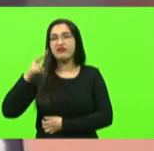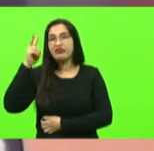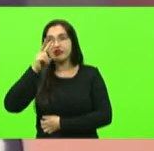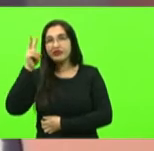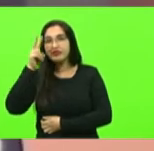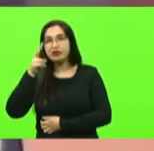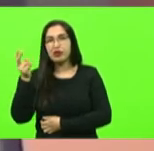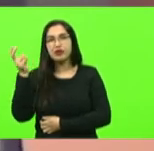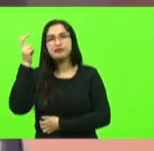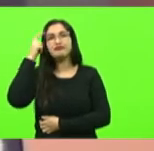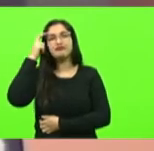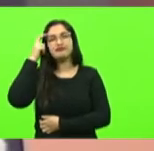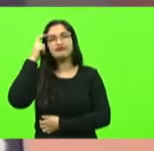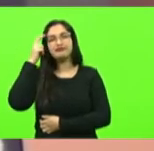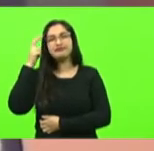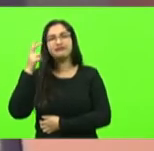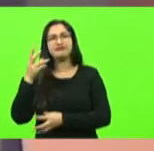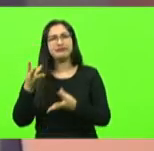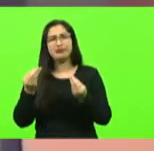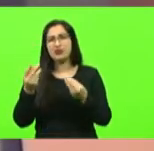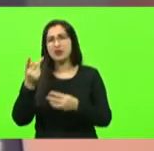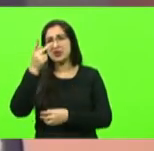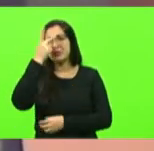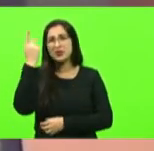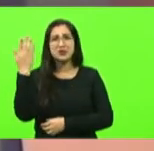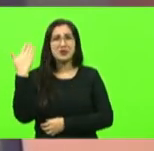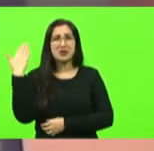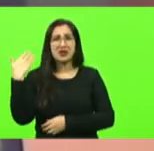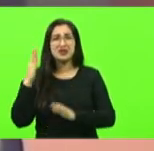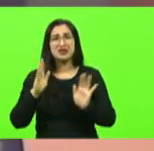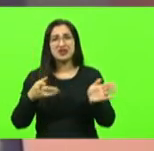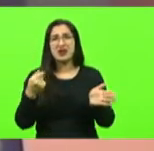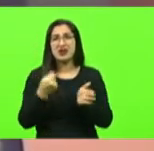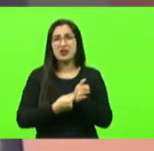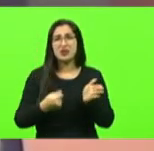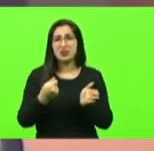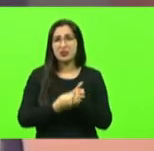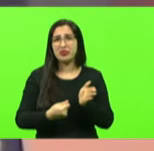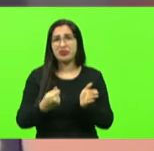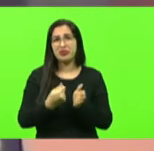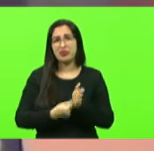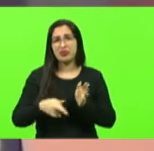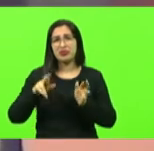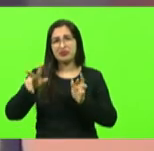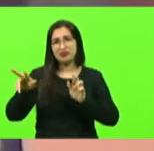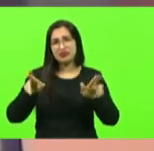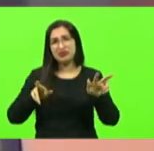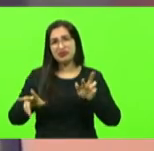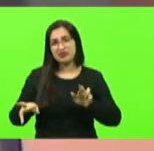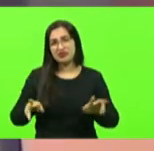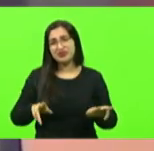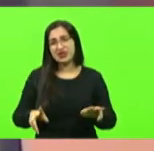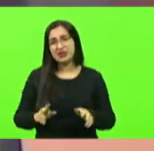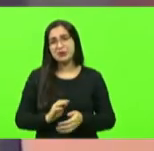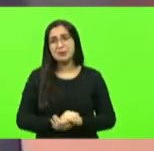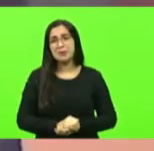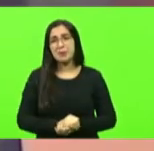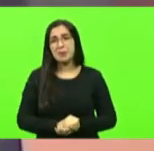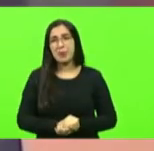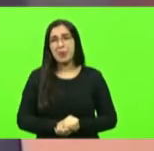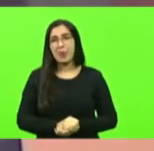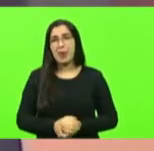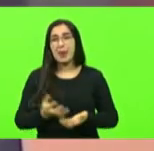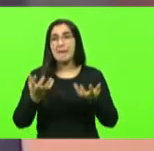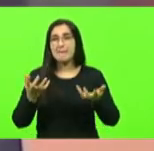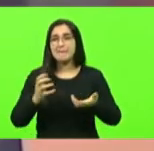gente antes de nós que também já lutou em trincheiras diferentes da nossa vida. Eu quero cumprimentar